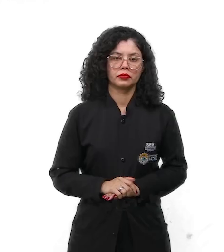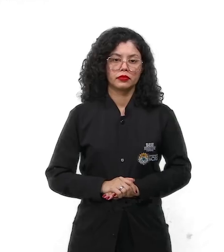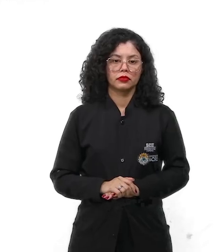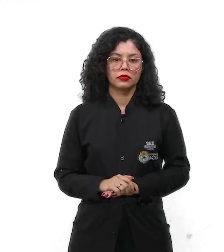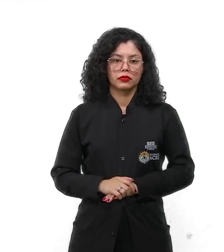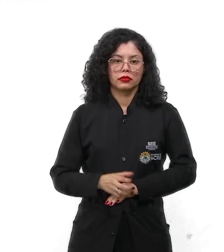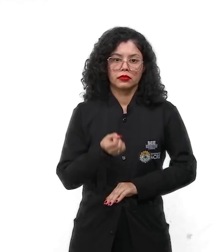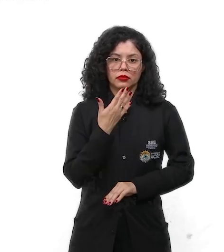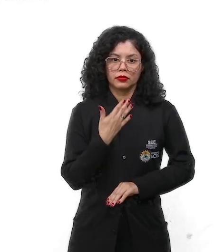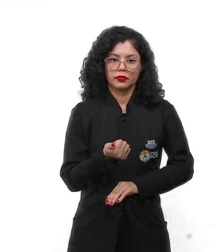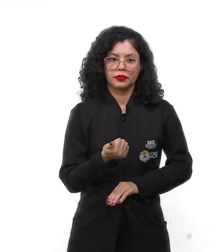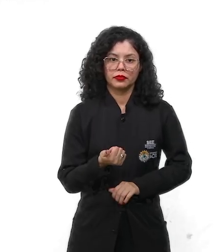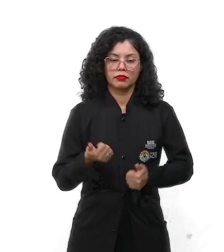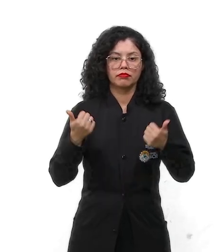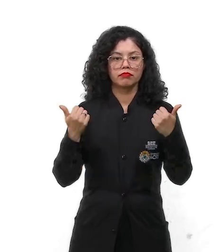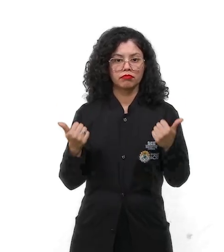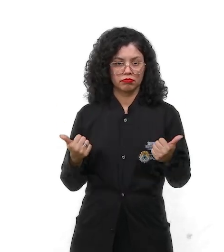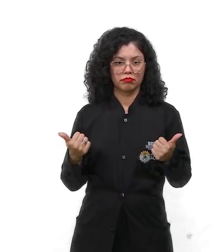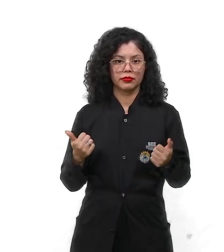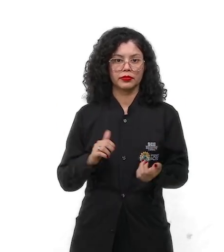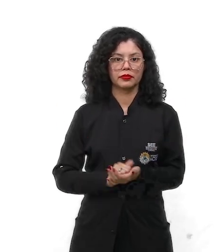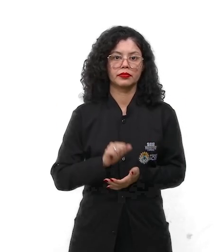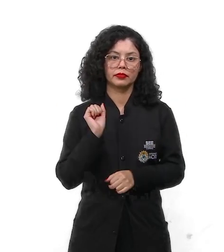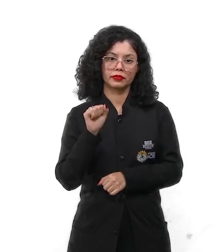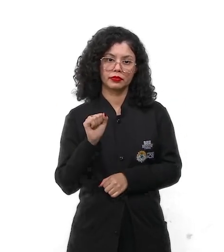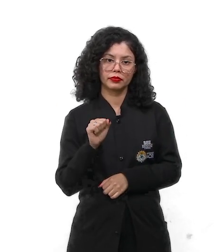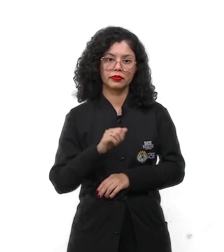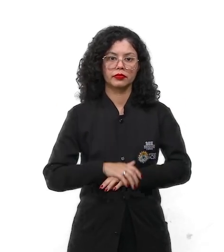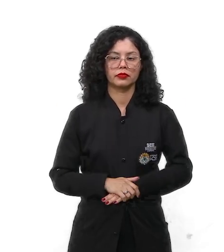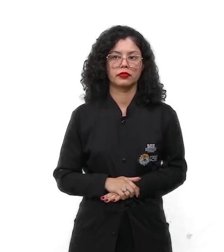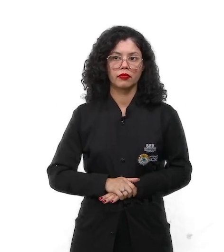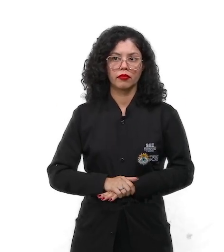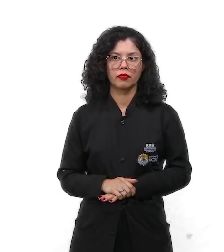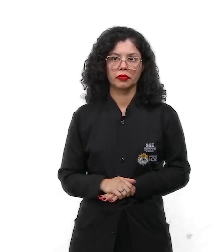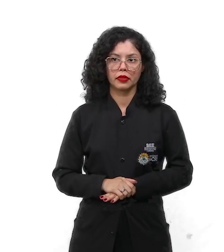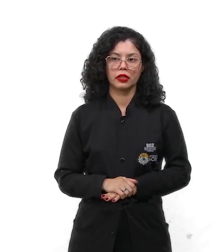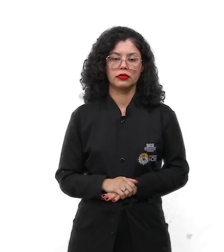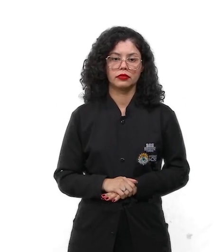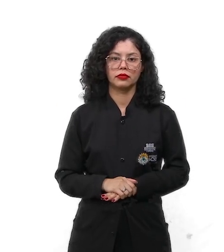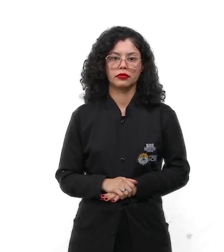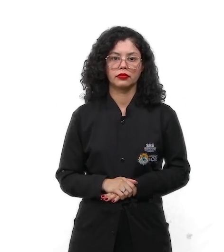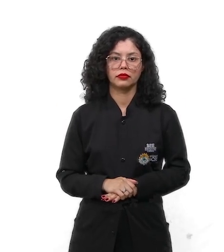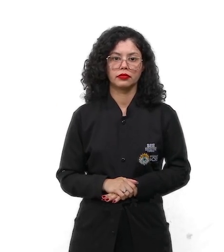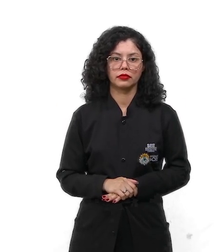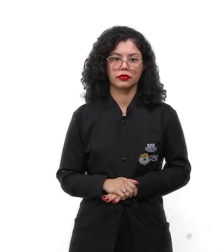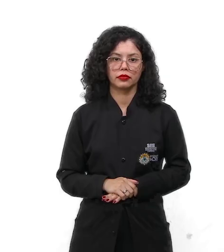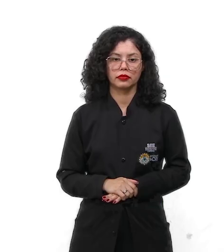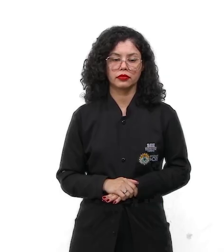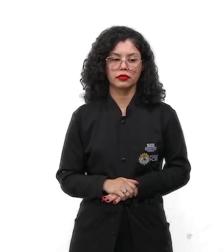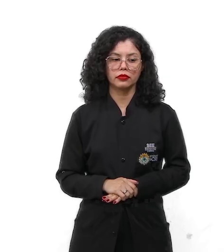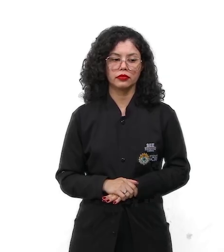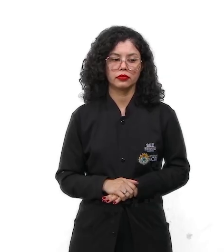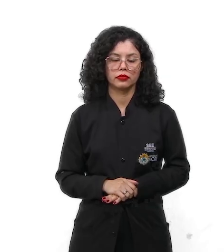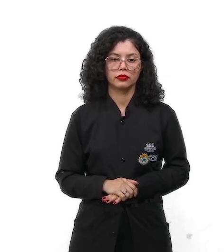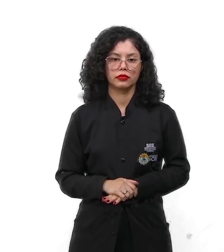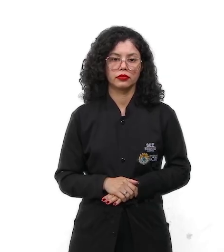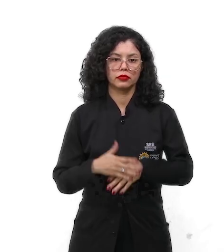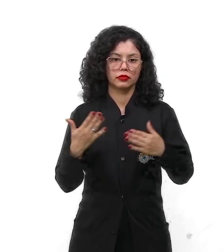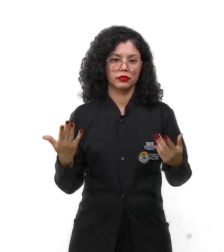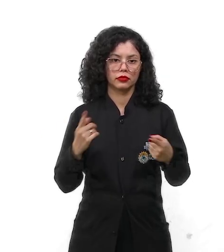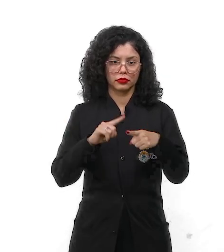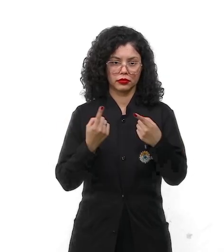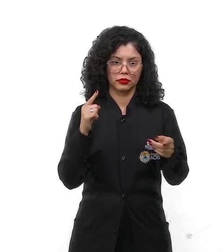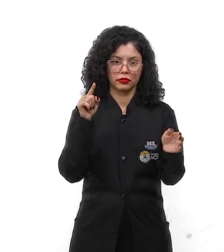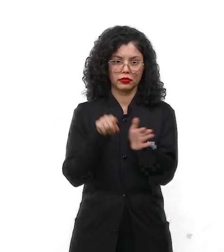Tudo bem? Estão entendendo? Espero que estejam. Espero que vocês estejam afiados. Mais uma